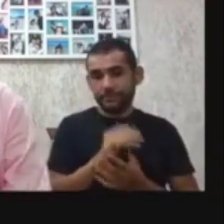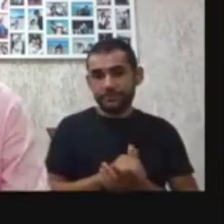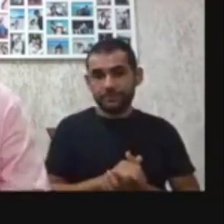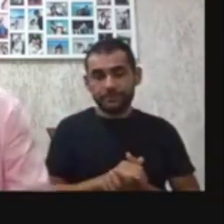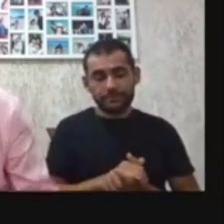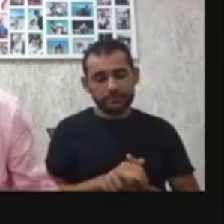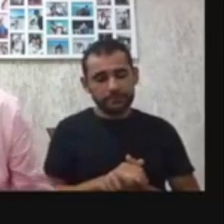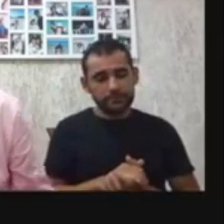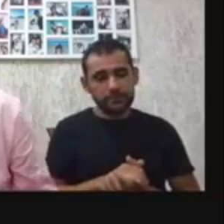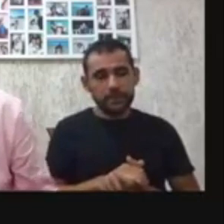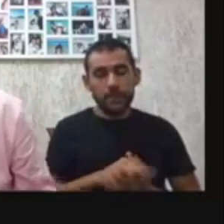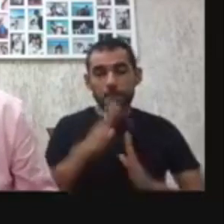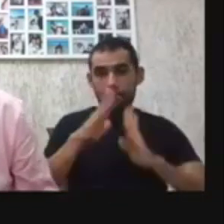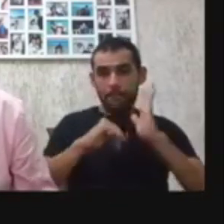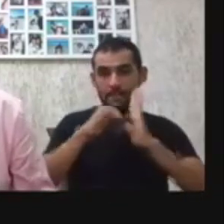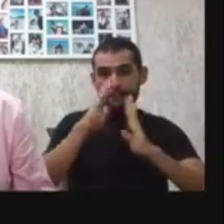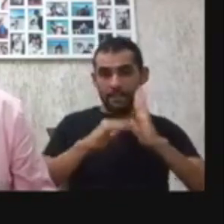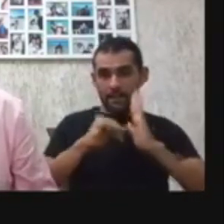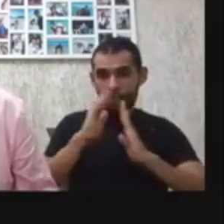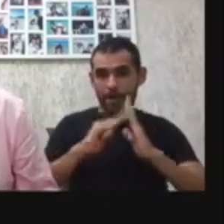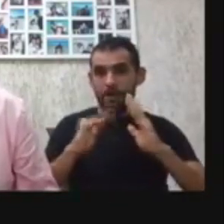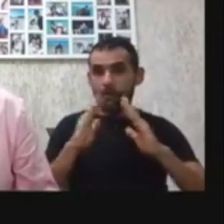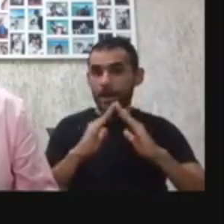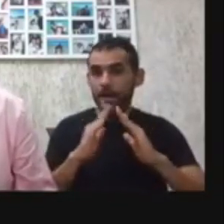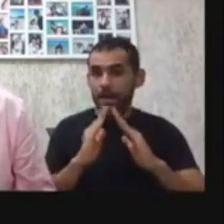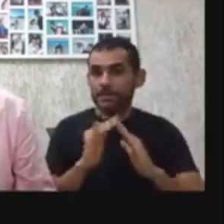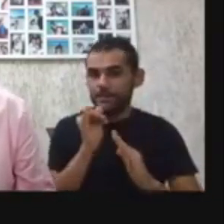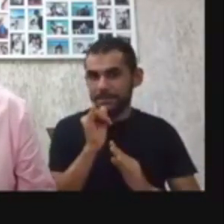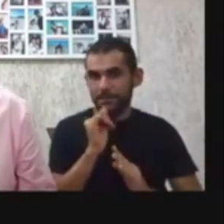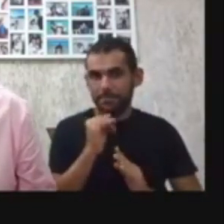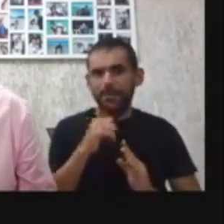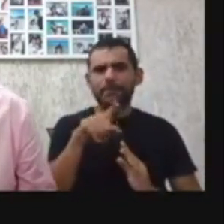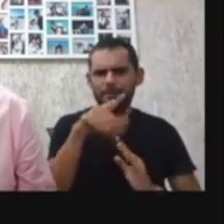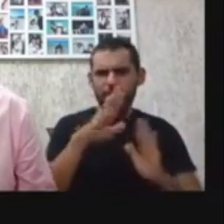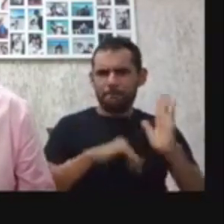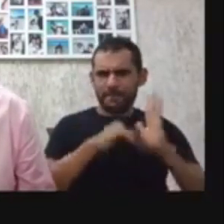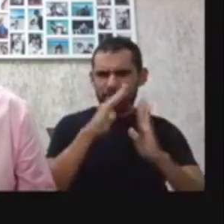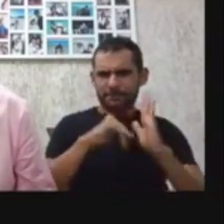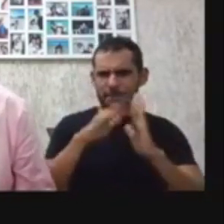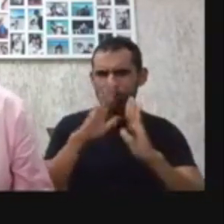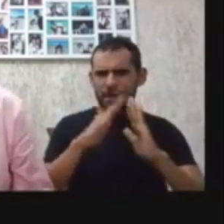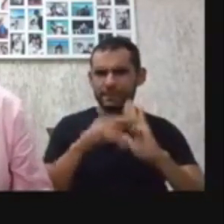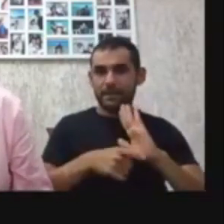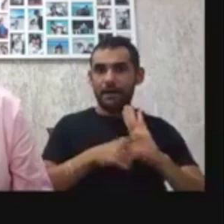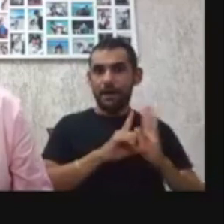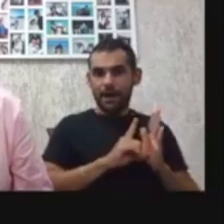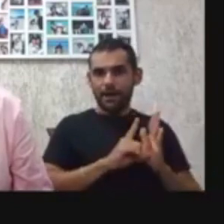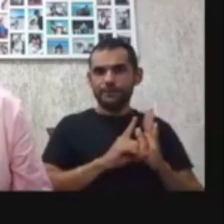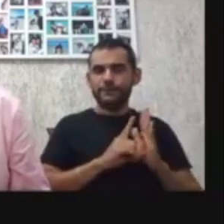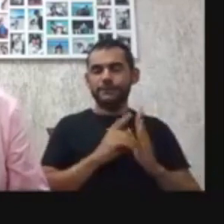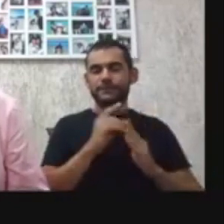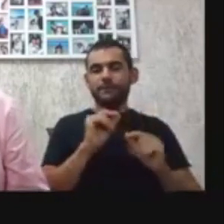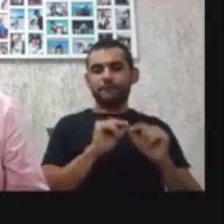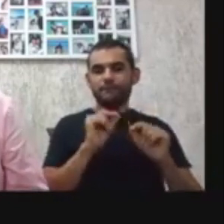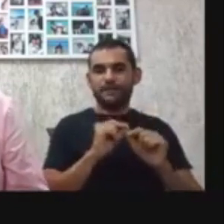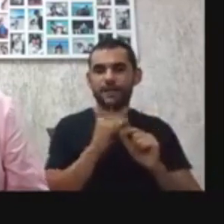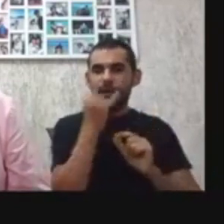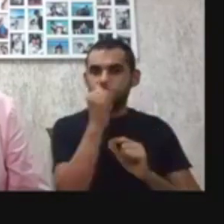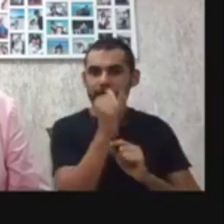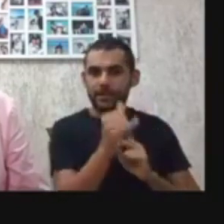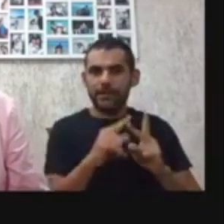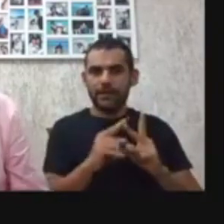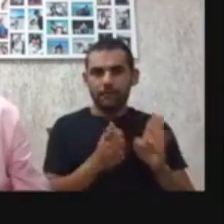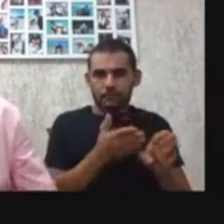Adriano. É você pintar uma casa, né? Uhum. Você vai pintar a sua casa antes de fazer a parte elétrica, de